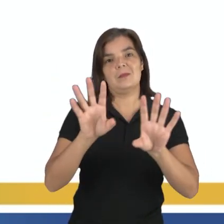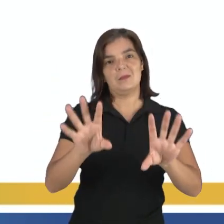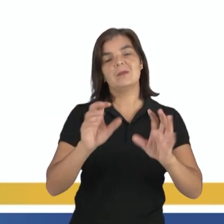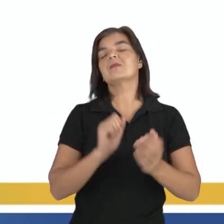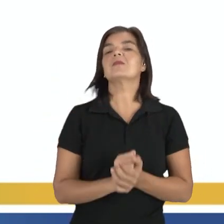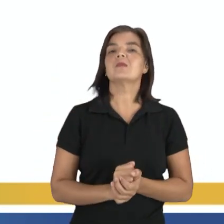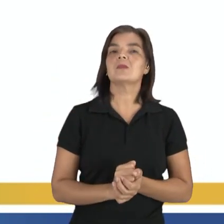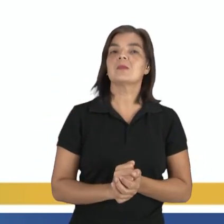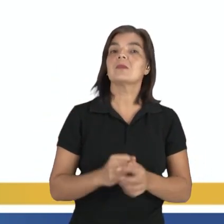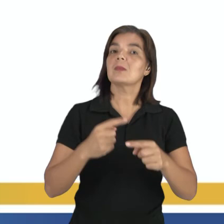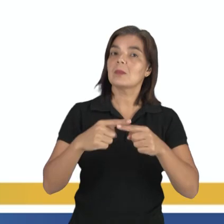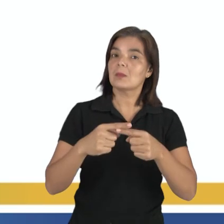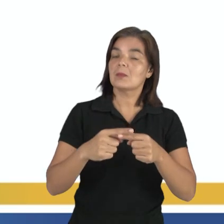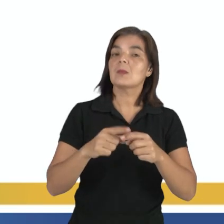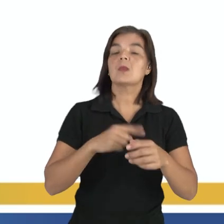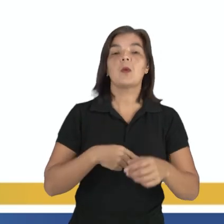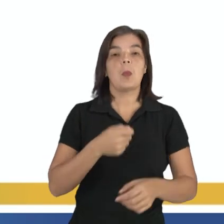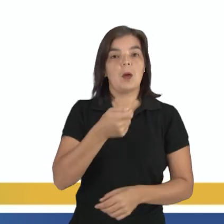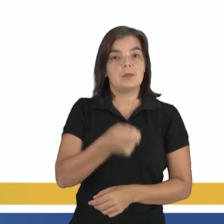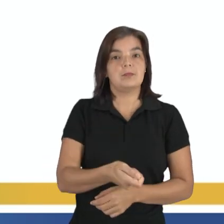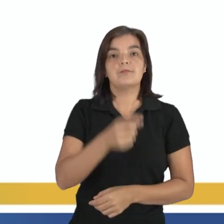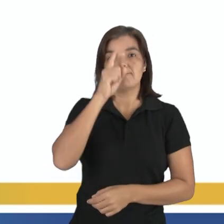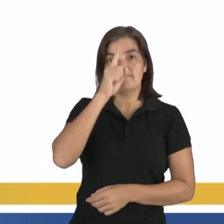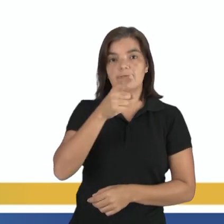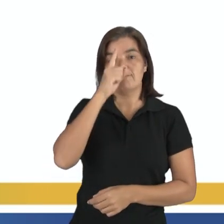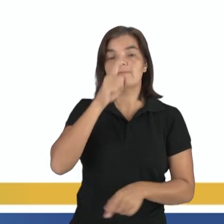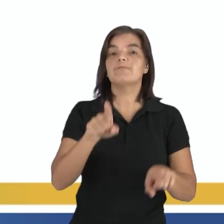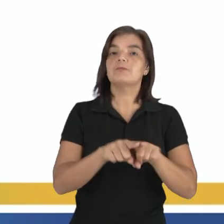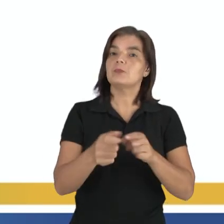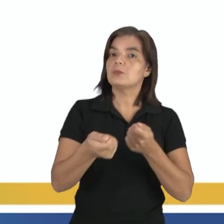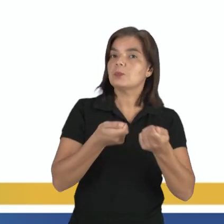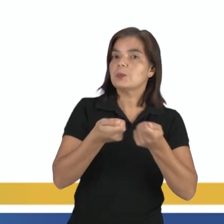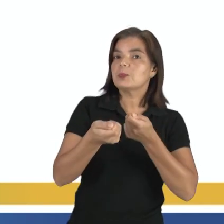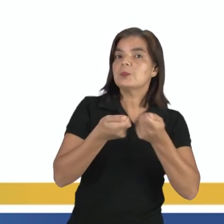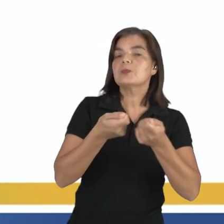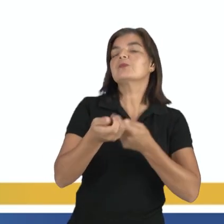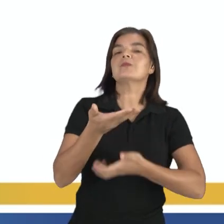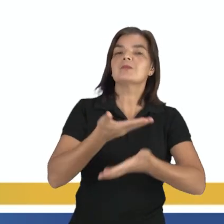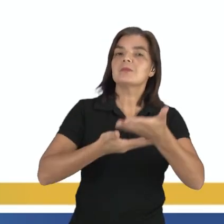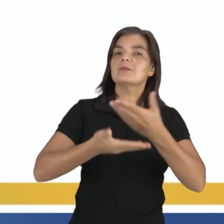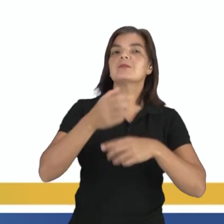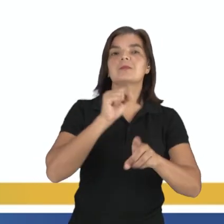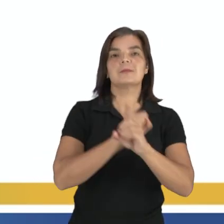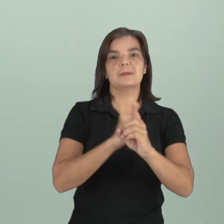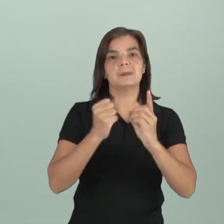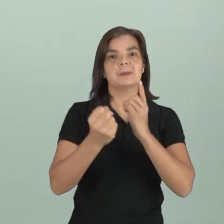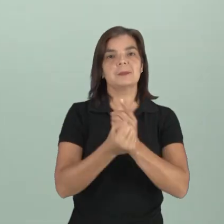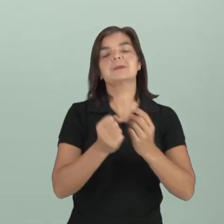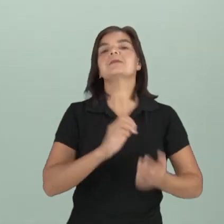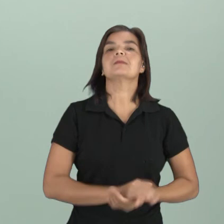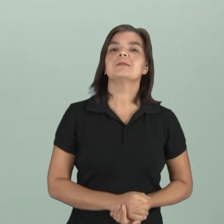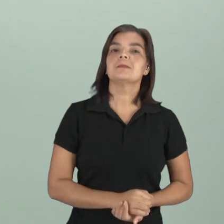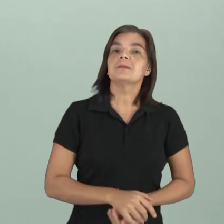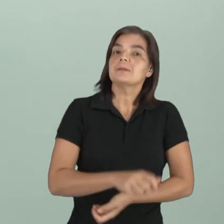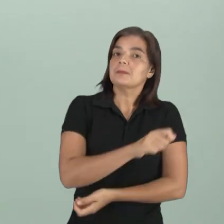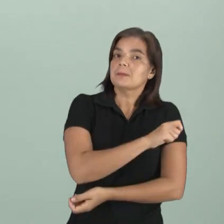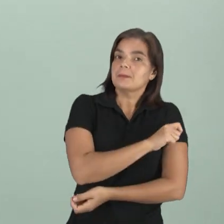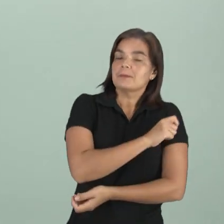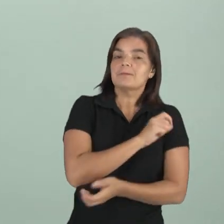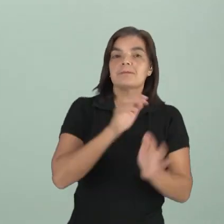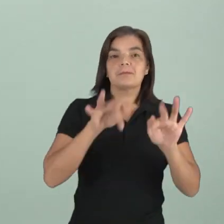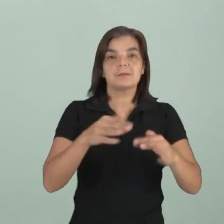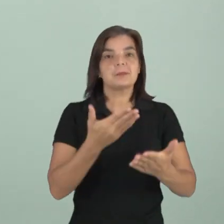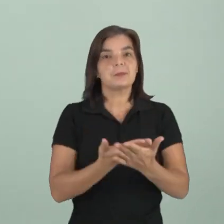eu ponderei, para a imposição da ordem e para o controle das relações sociais. Caros alunos, eu